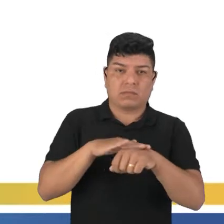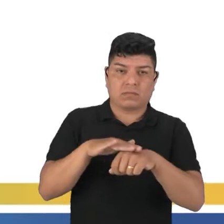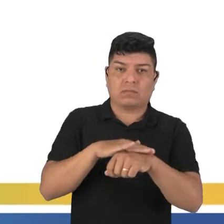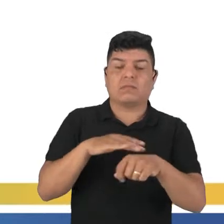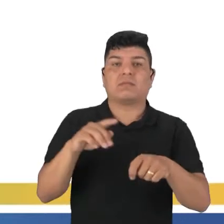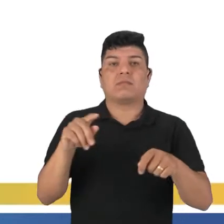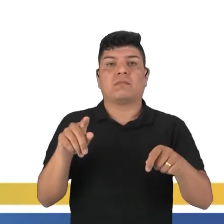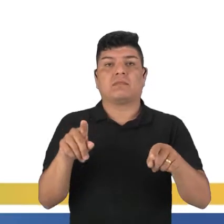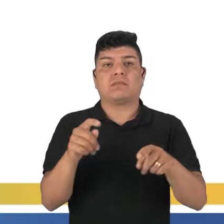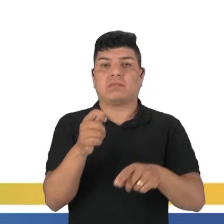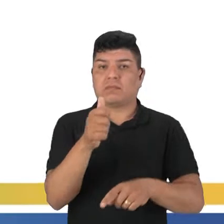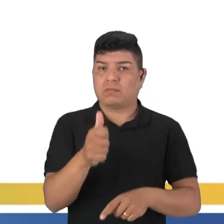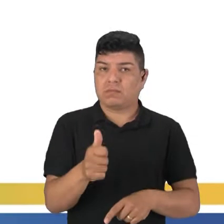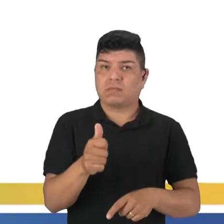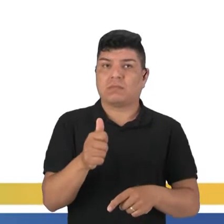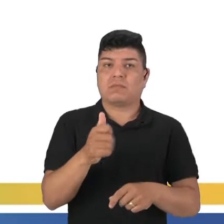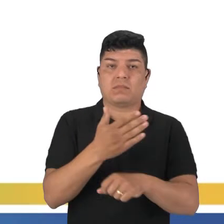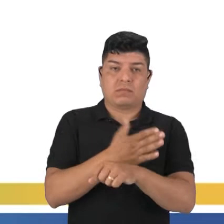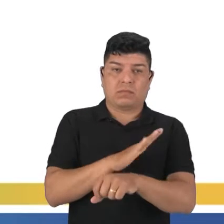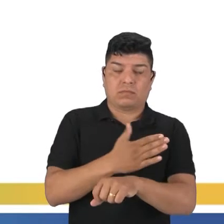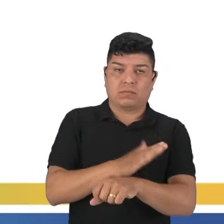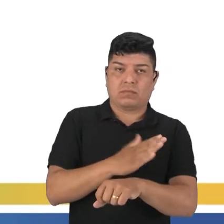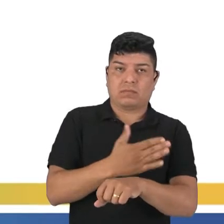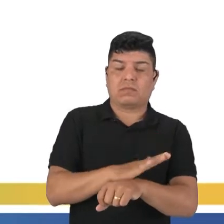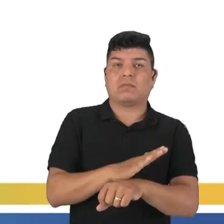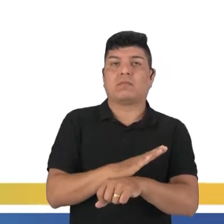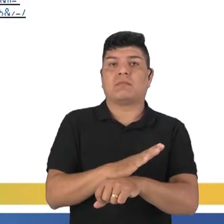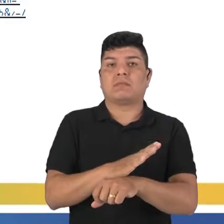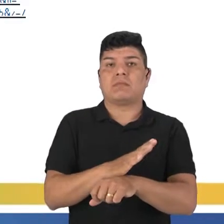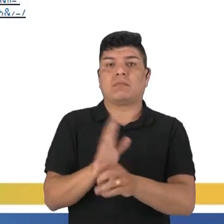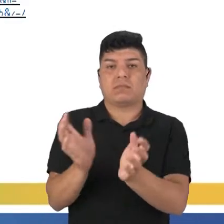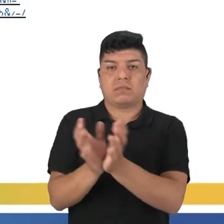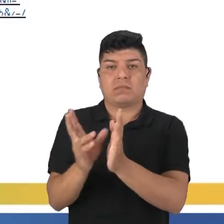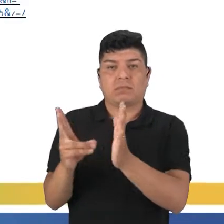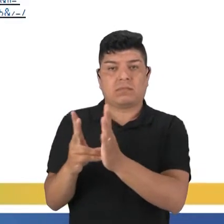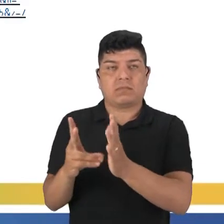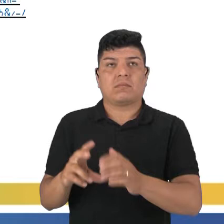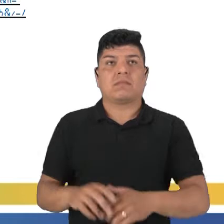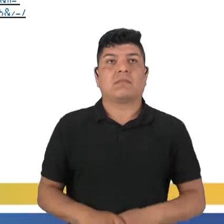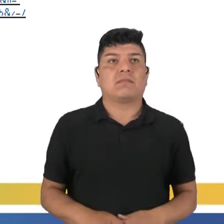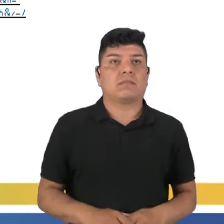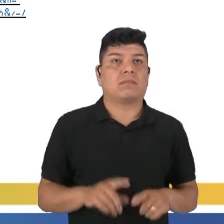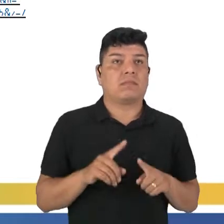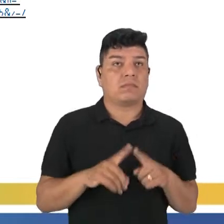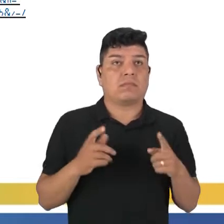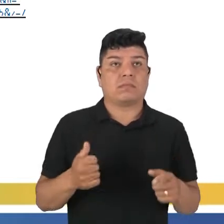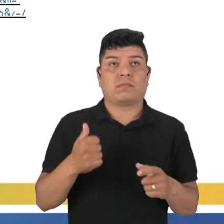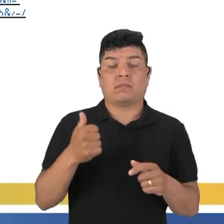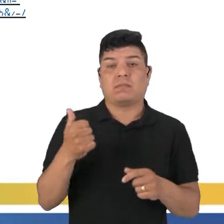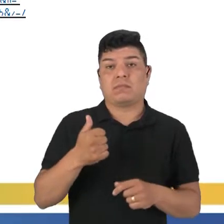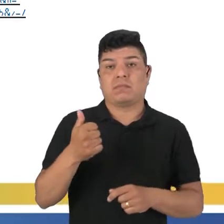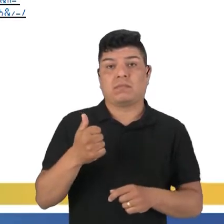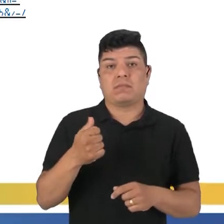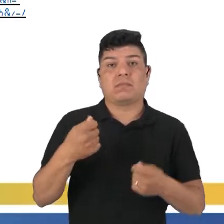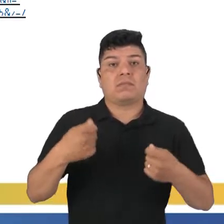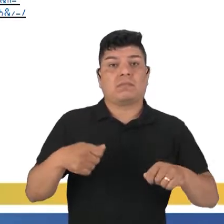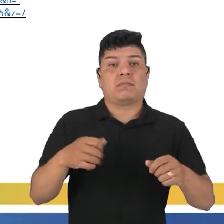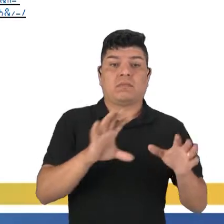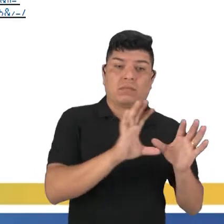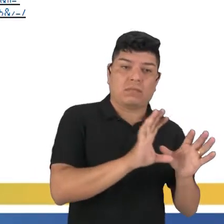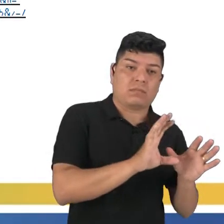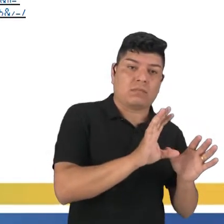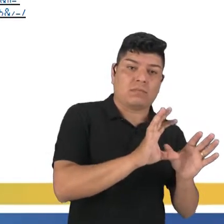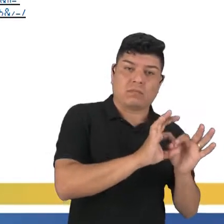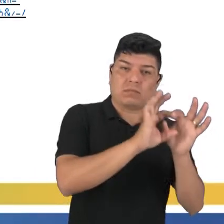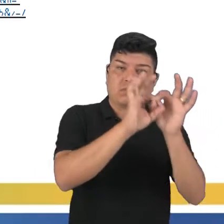pouco sobre essas práticas, e sobre essas etnias. Mas, primeiramente, pessoal, a gente tem que contextualizar um